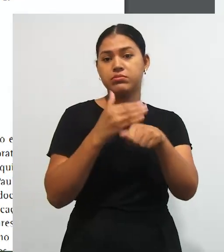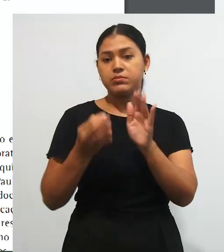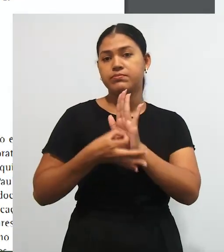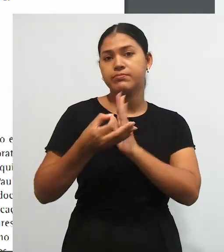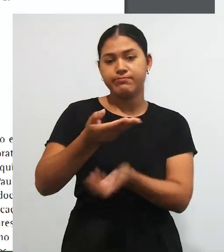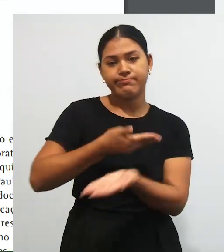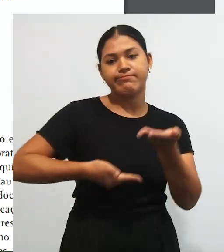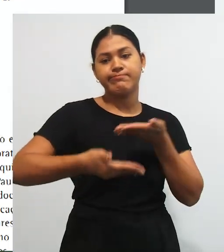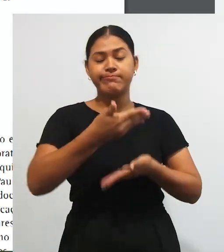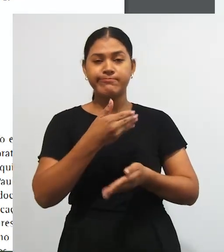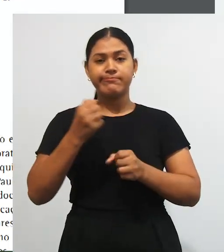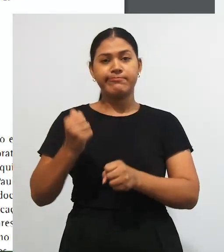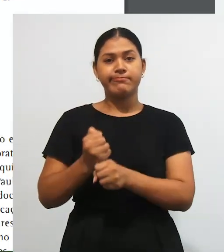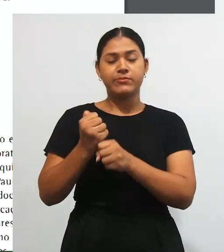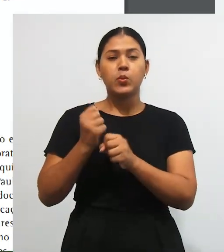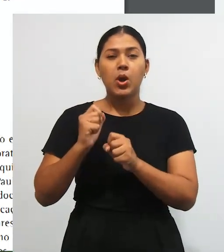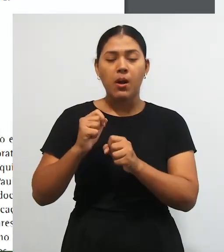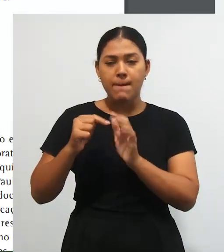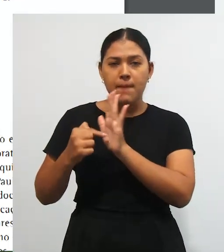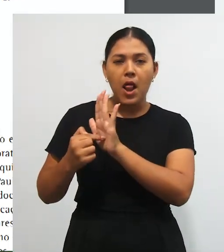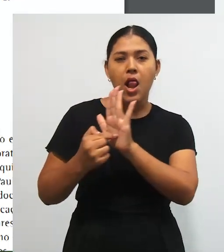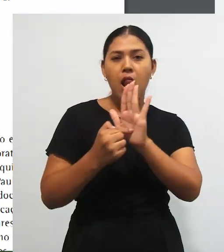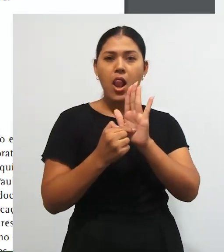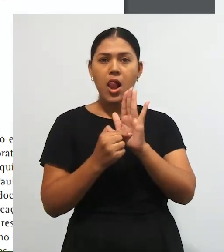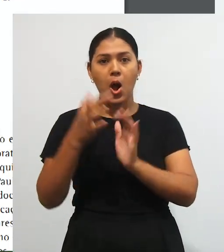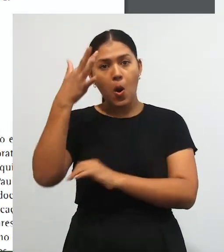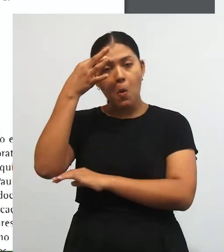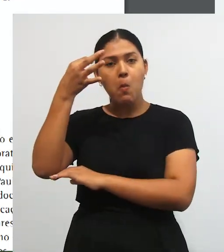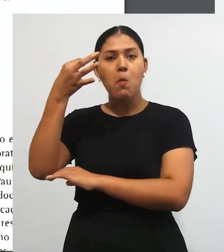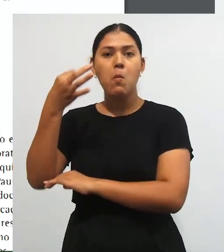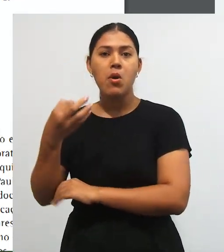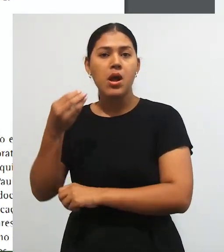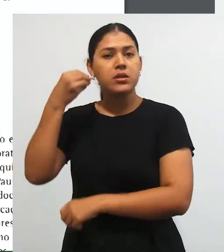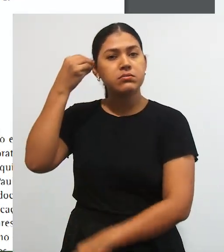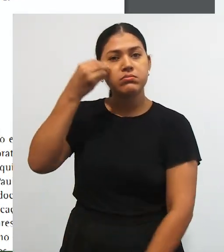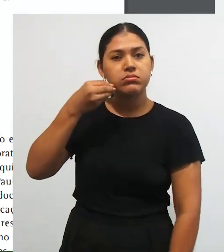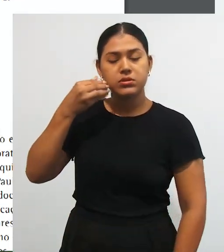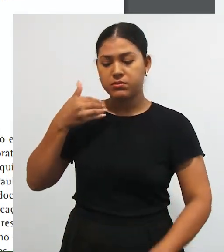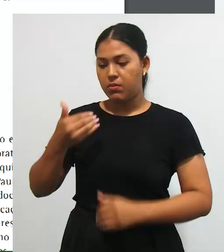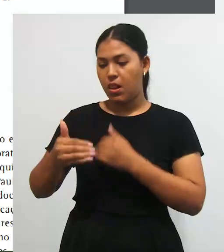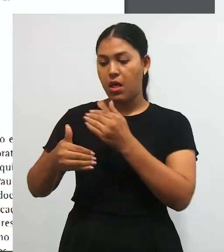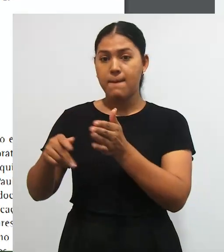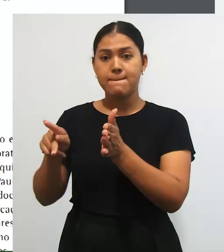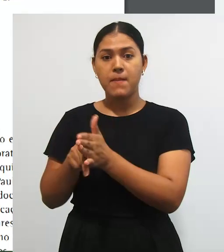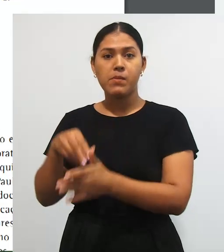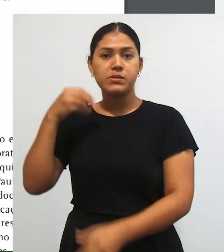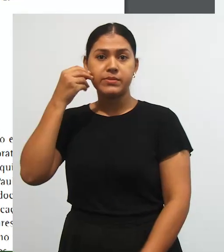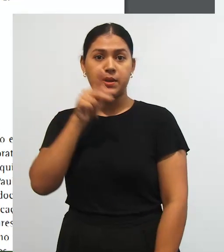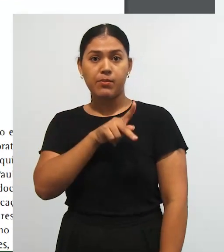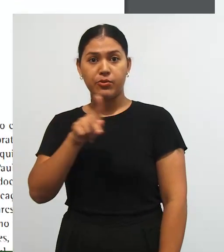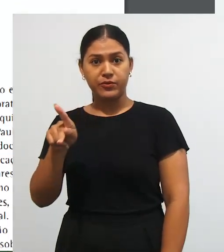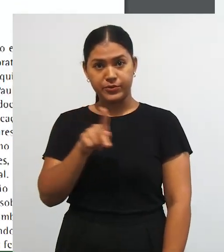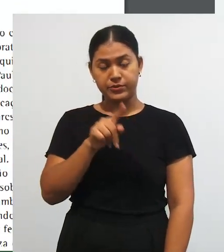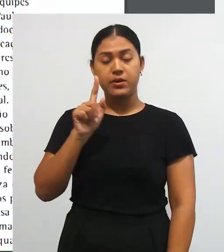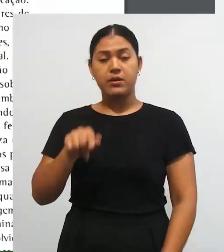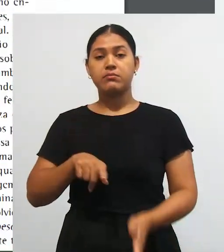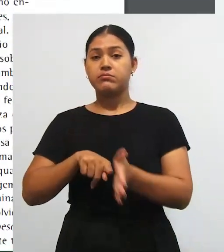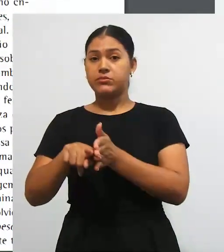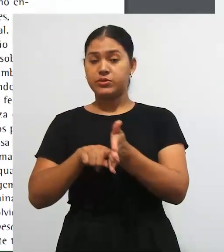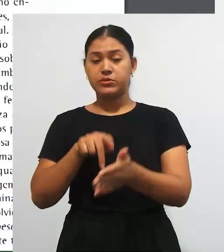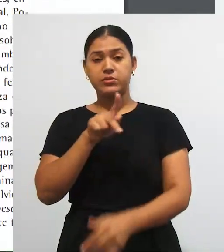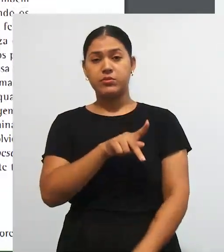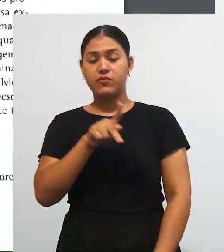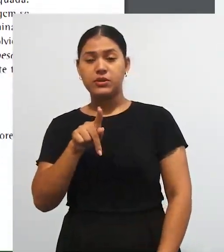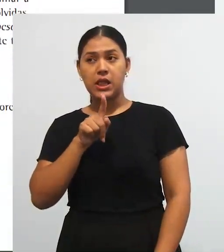Pesquisação Crítico-Colaborativa, construindo o seu significado a partir de experiências com a formação docente. Então, ela é pesquisadora